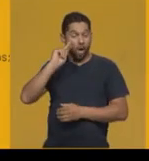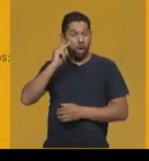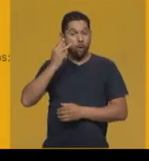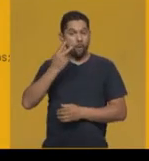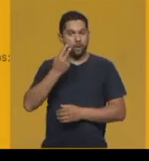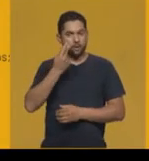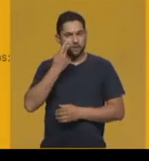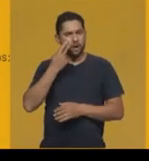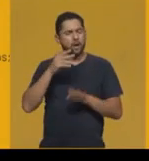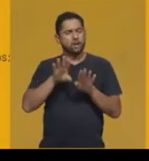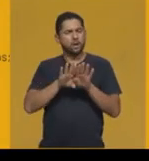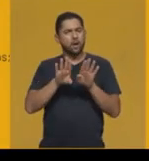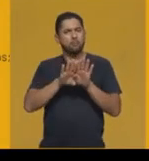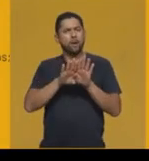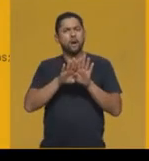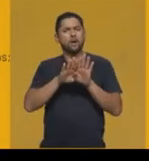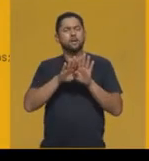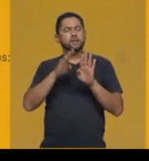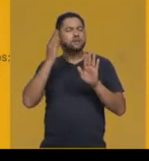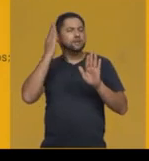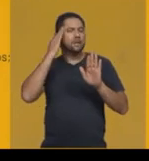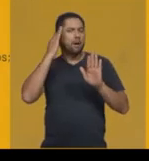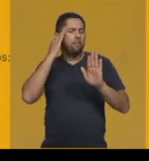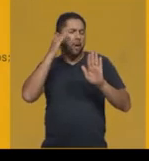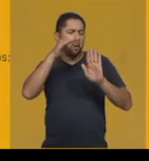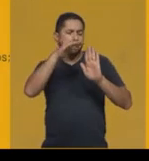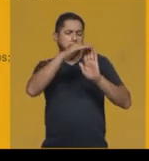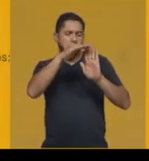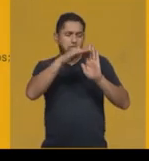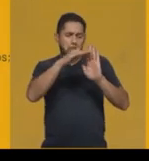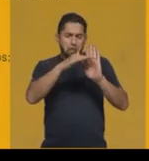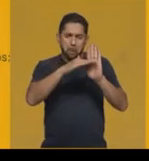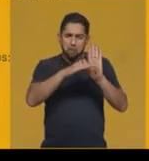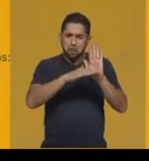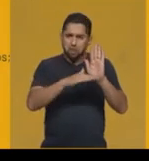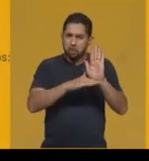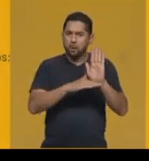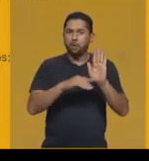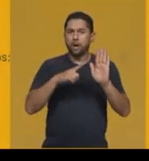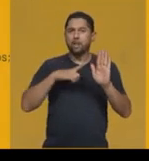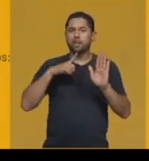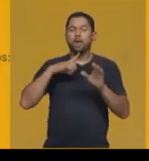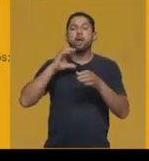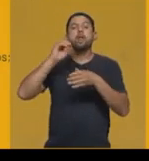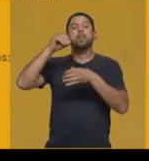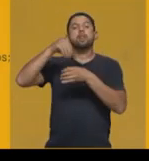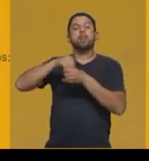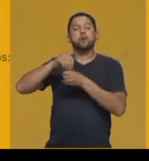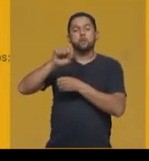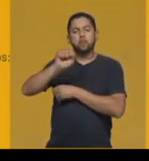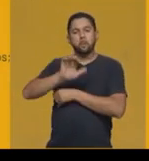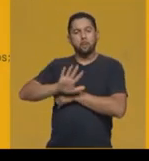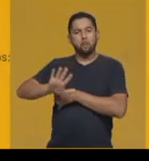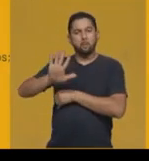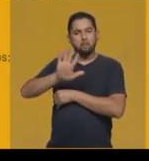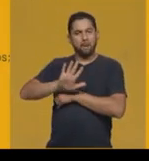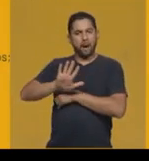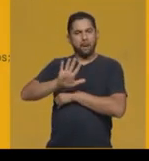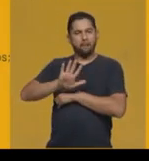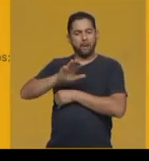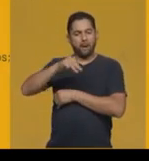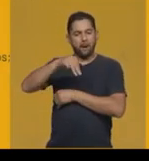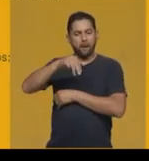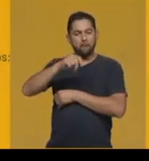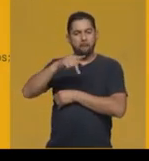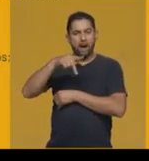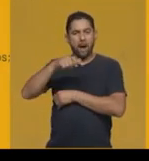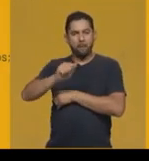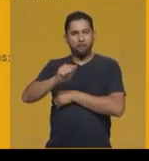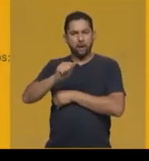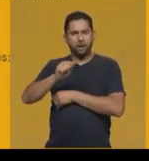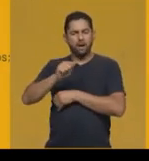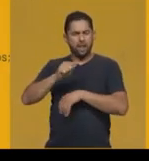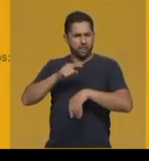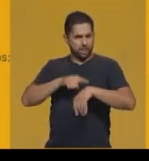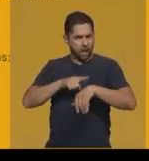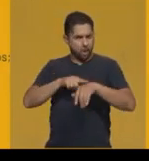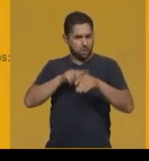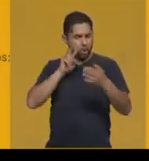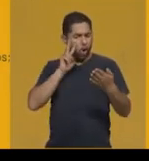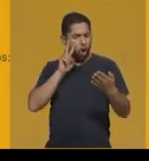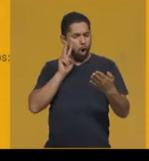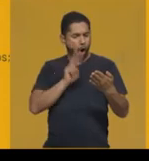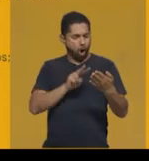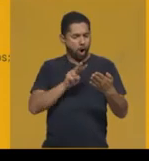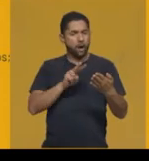e identificar os elementos que compõem um mapa. A gente sempre é importante, quando a gente vai fazer uma leitura de um mapa, a interpretação